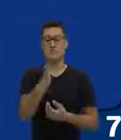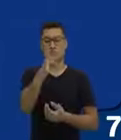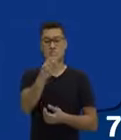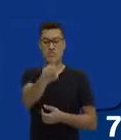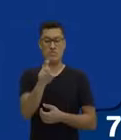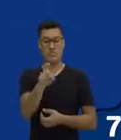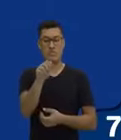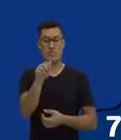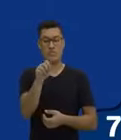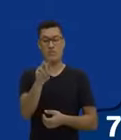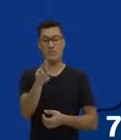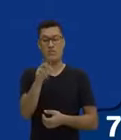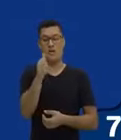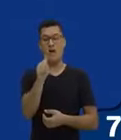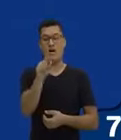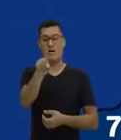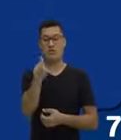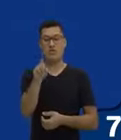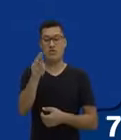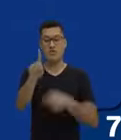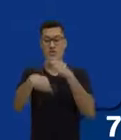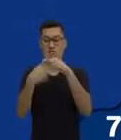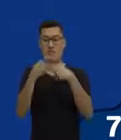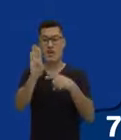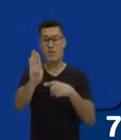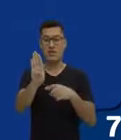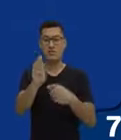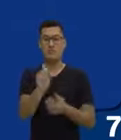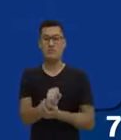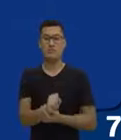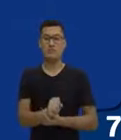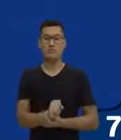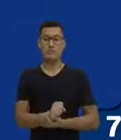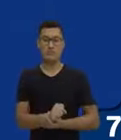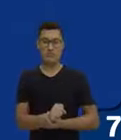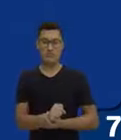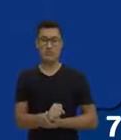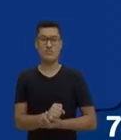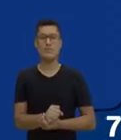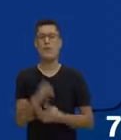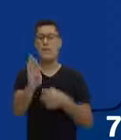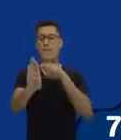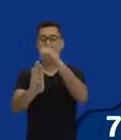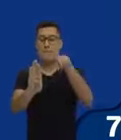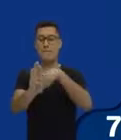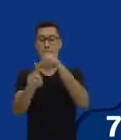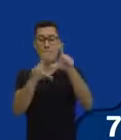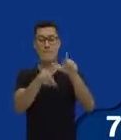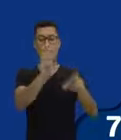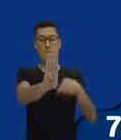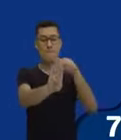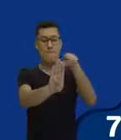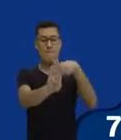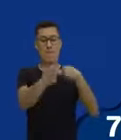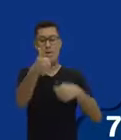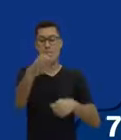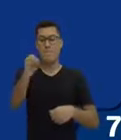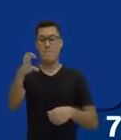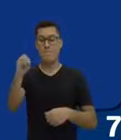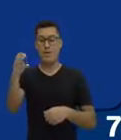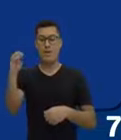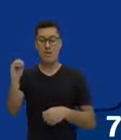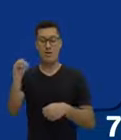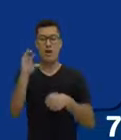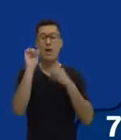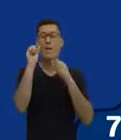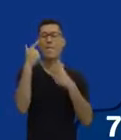x mais b. Então, esse R$1.000 vai ser quem? B. Exatamente. Ele vai ser o nosso b, vai ser a nossa parte constante. E por que, que eu estou